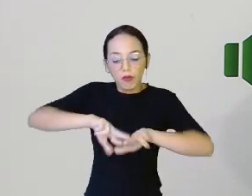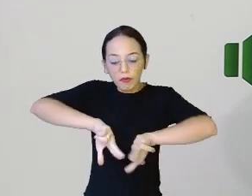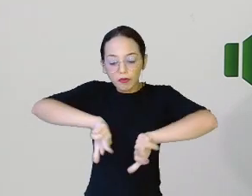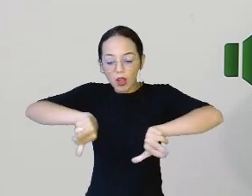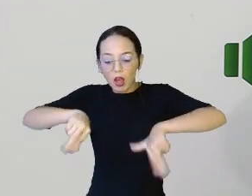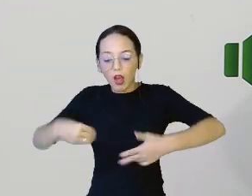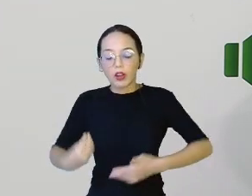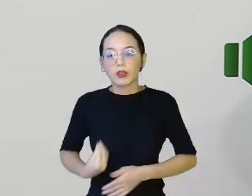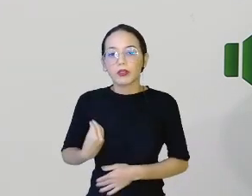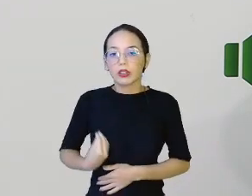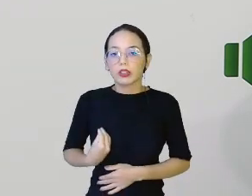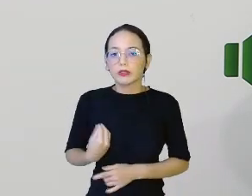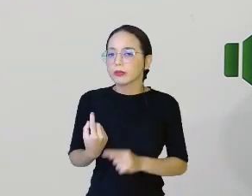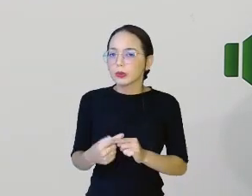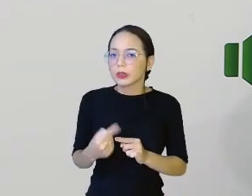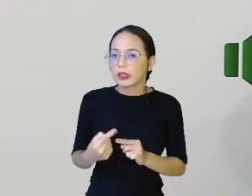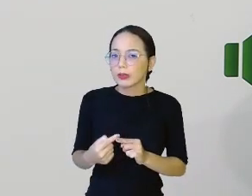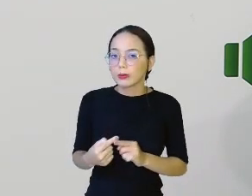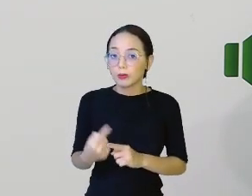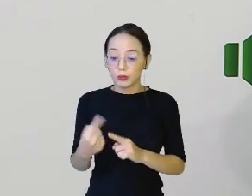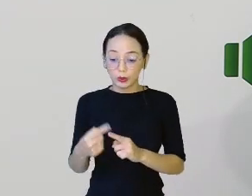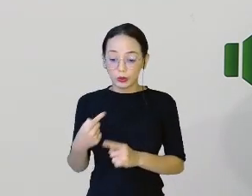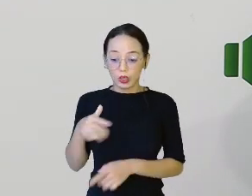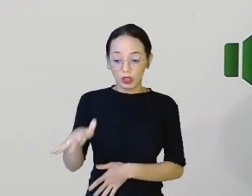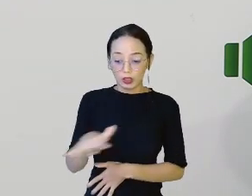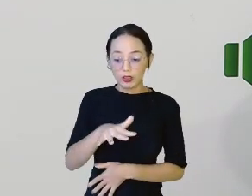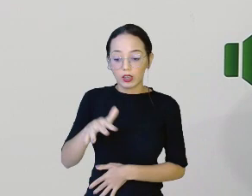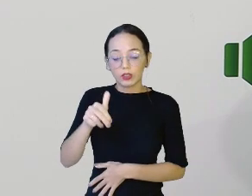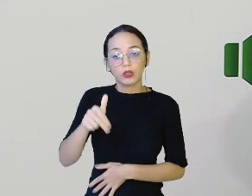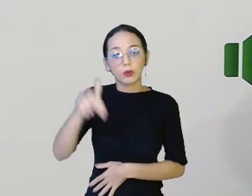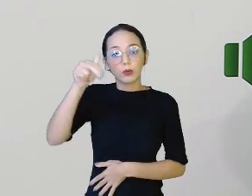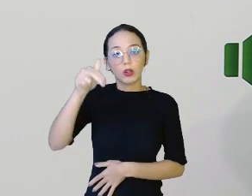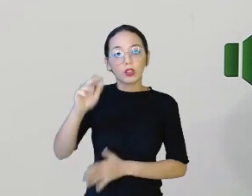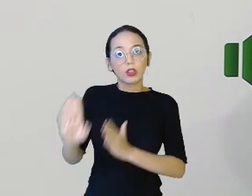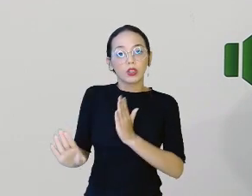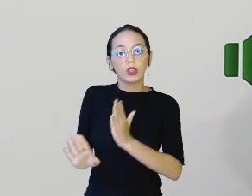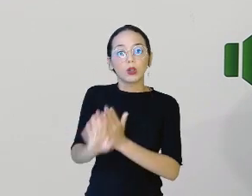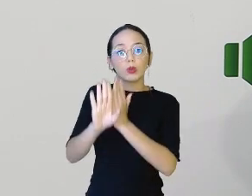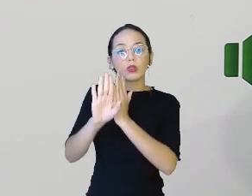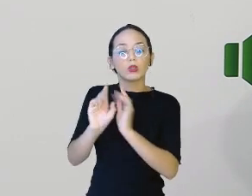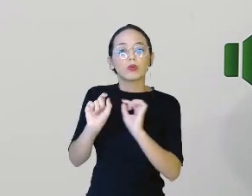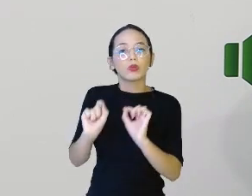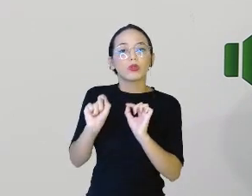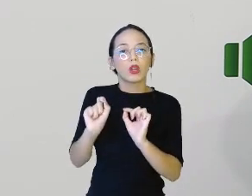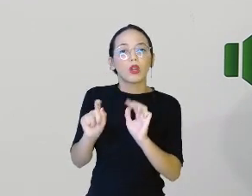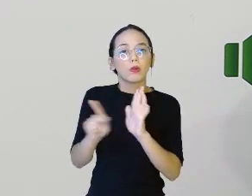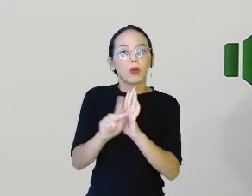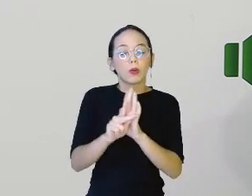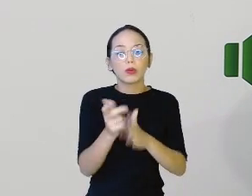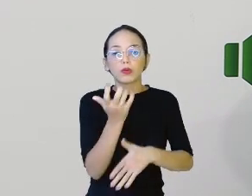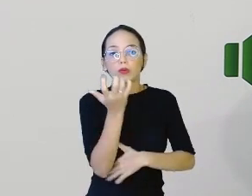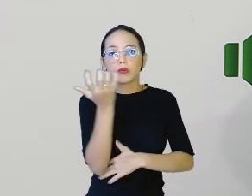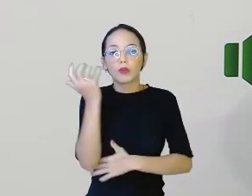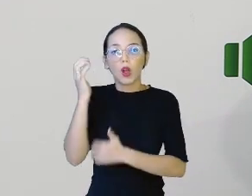E por que isso? Porque na região norte nós encontramos que floresta? A